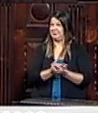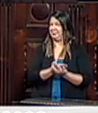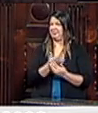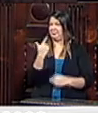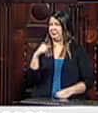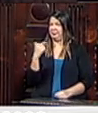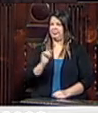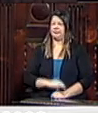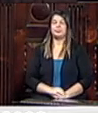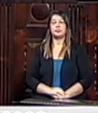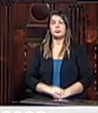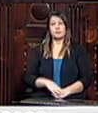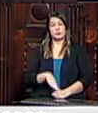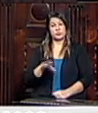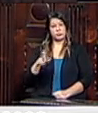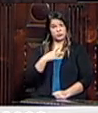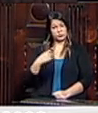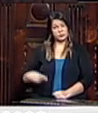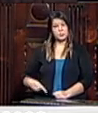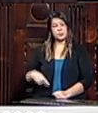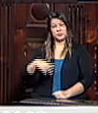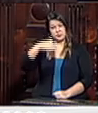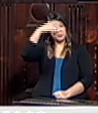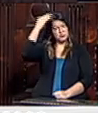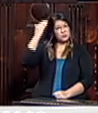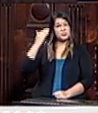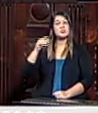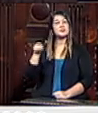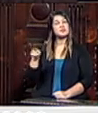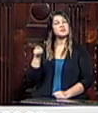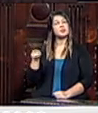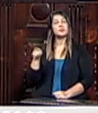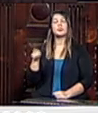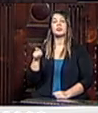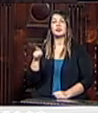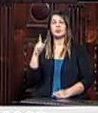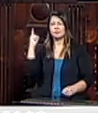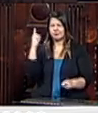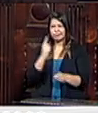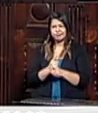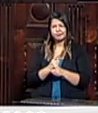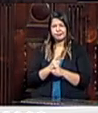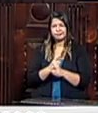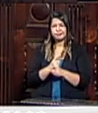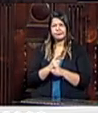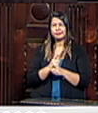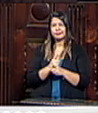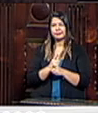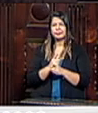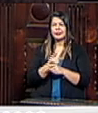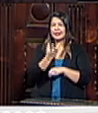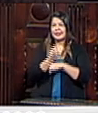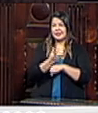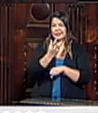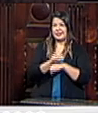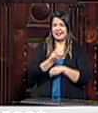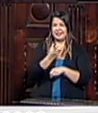inacreditáveis. O presidente da República, Michel Temer, flagrado em gravações,